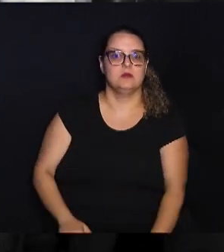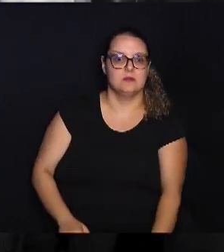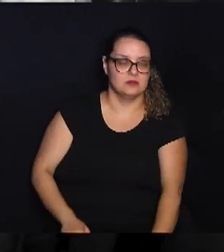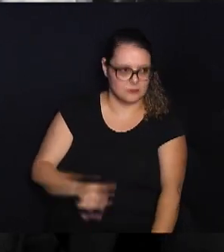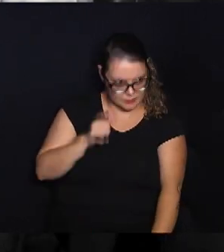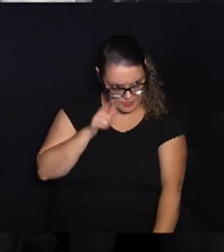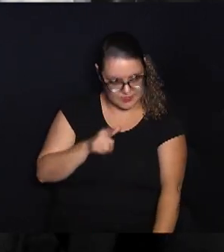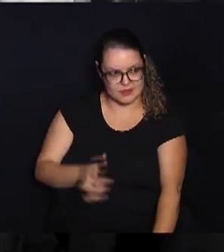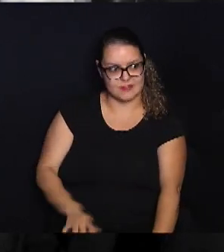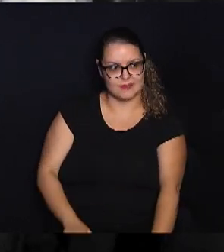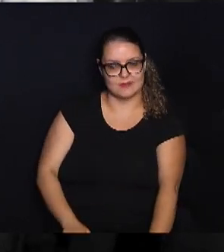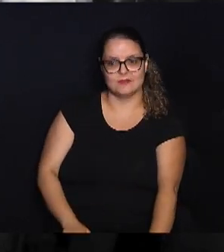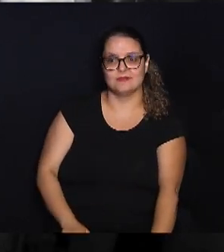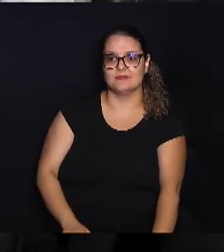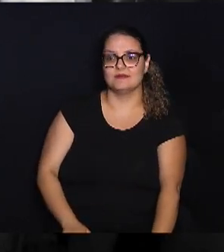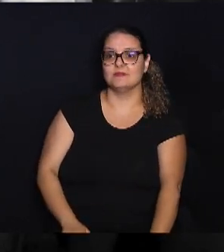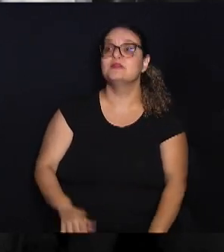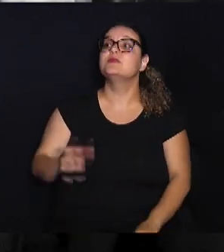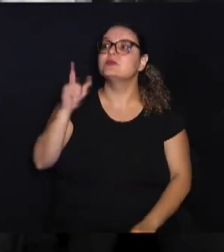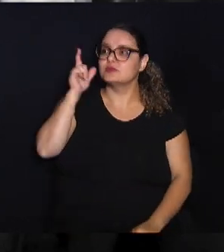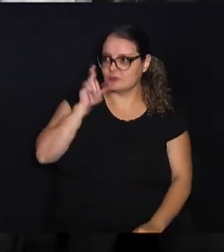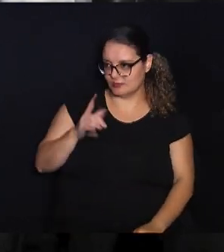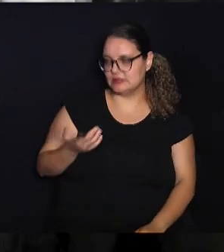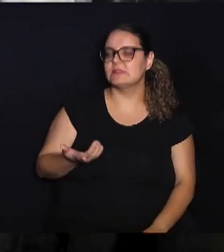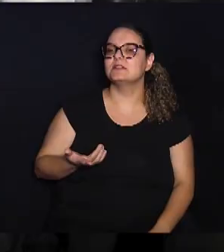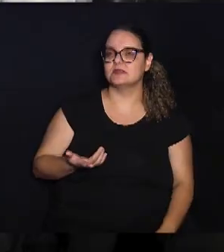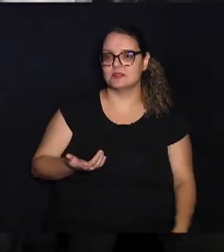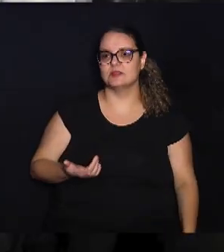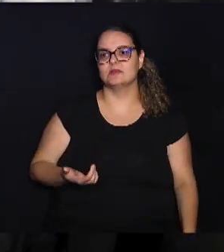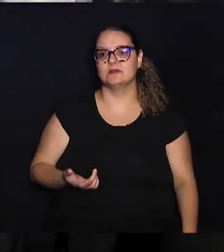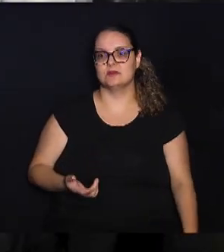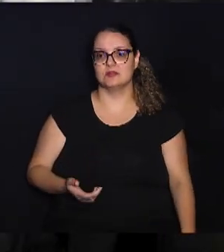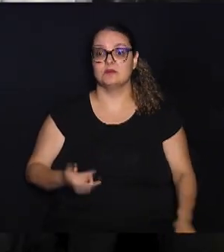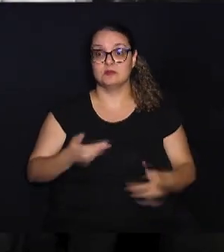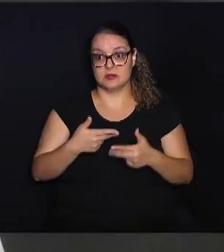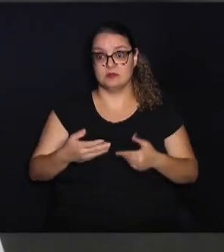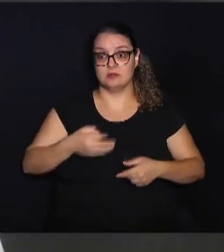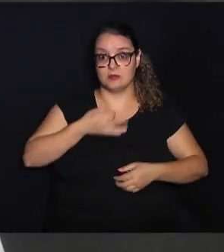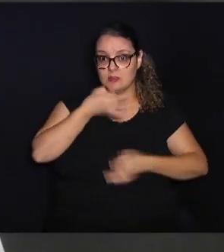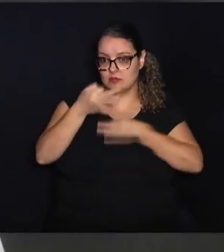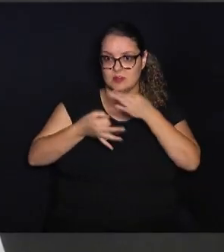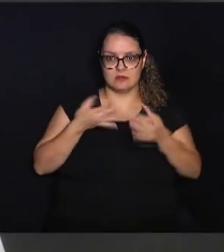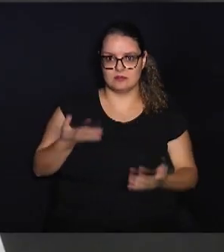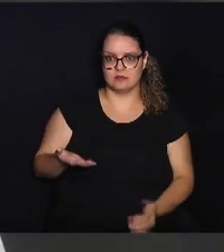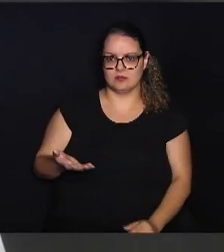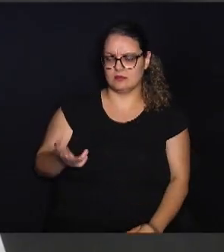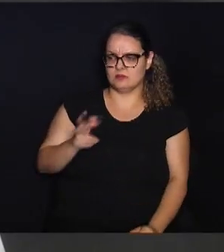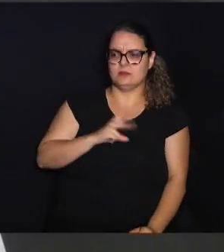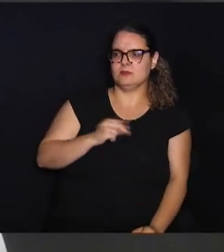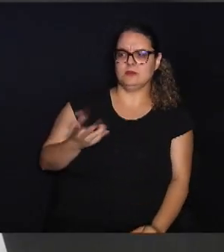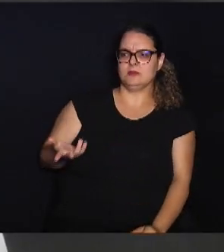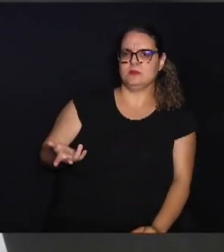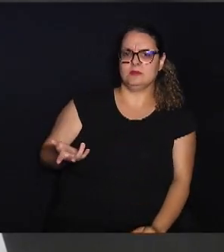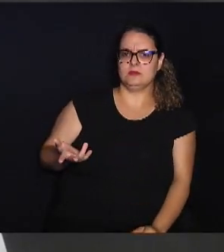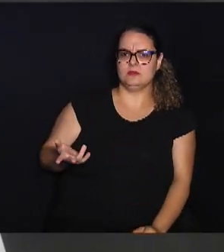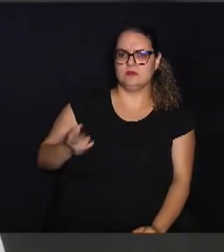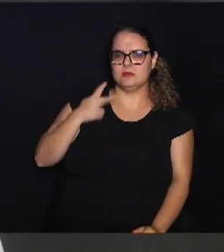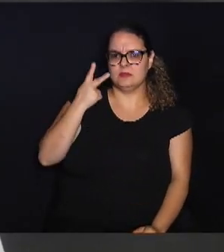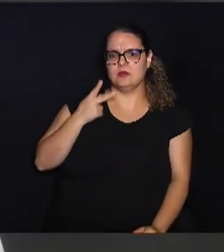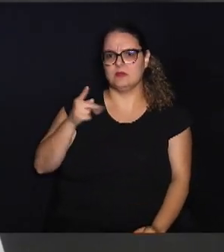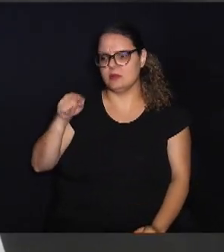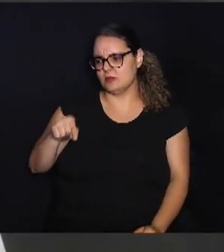vereador? Consegui. Foi uma coisa até que eu fui muito criticado por isso. Falei, pô, mas o vereador aqui ou é